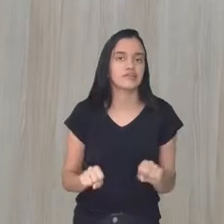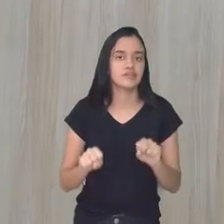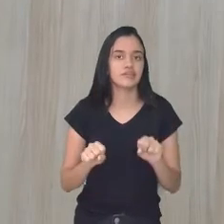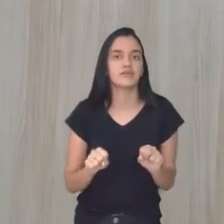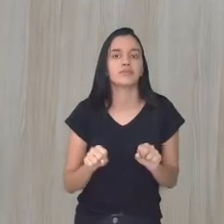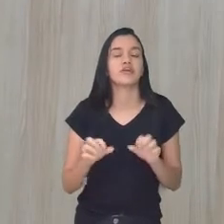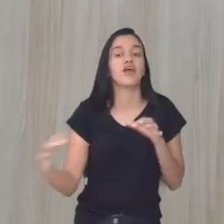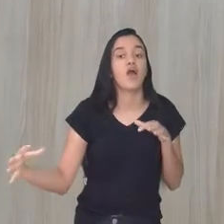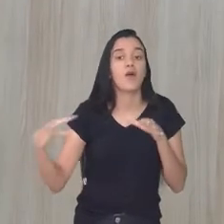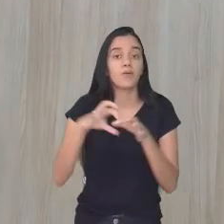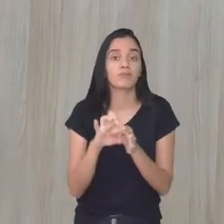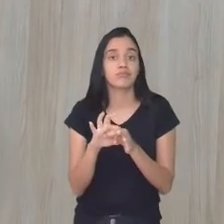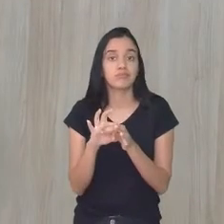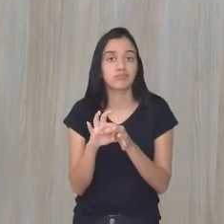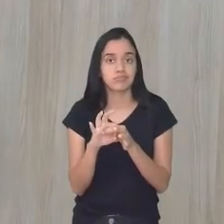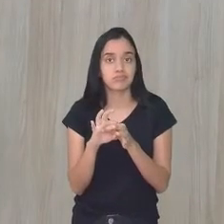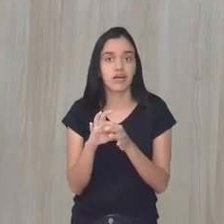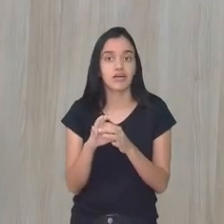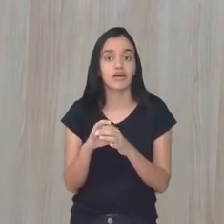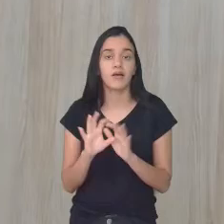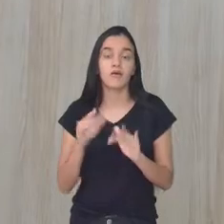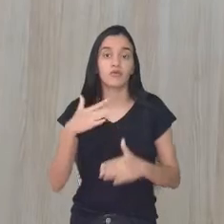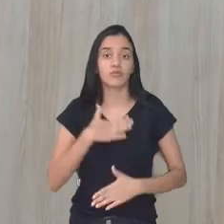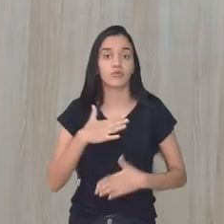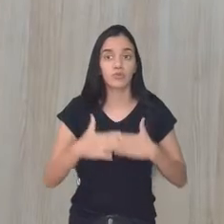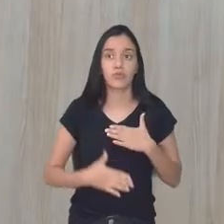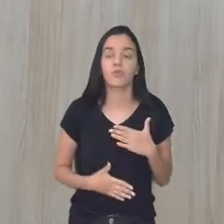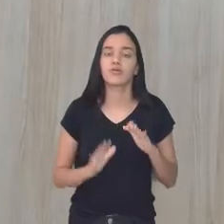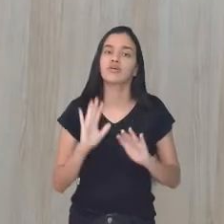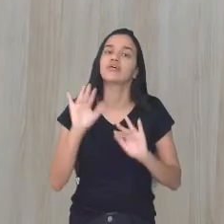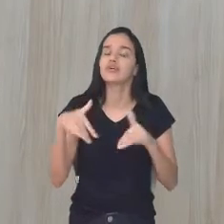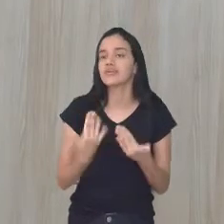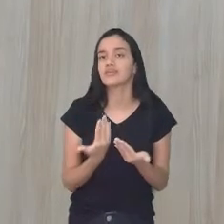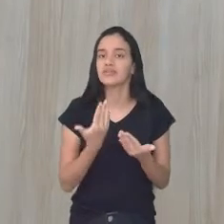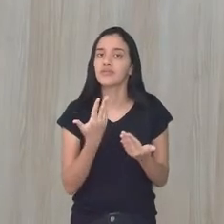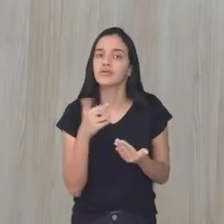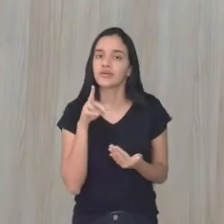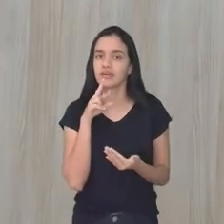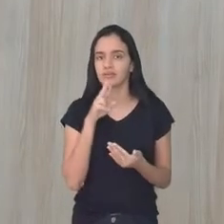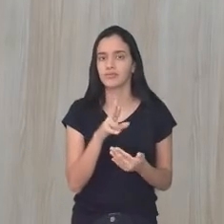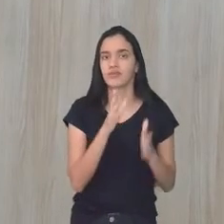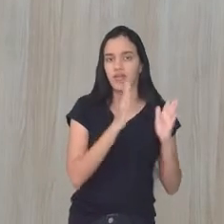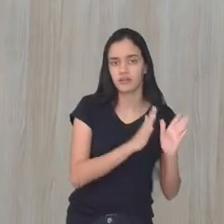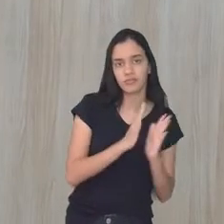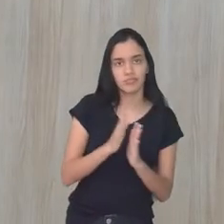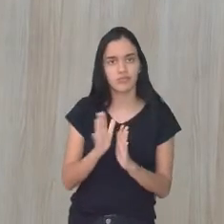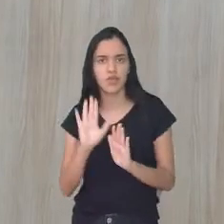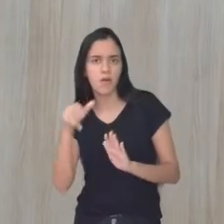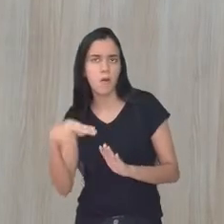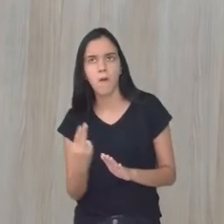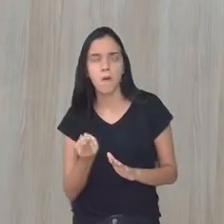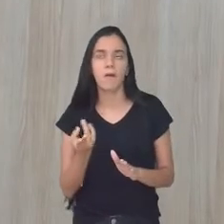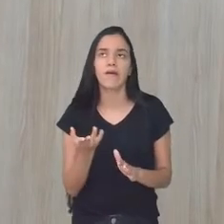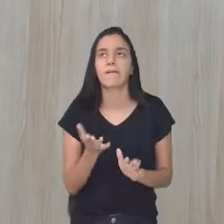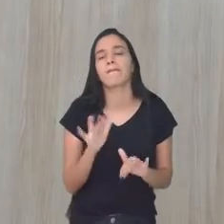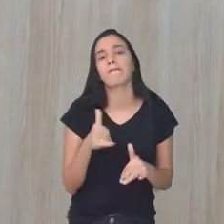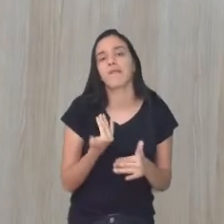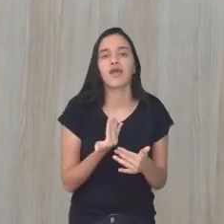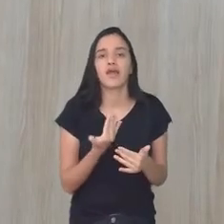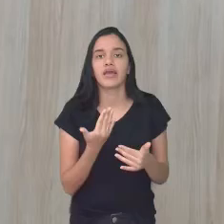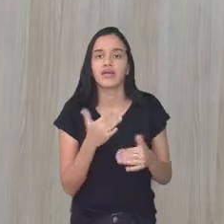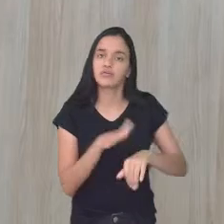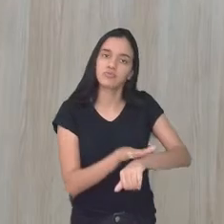sistemas reunidos vão formar o nosso corpo. Então, quem colocou nessa sequência, ou até quem disse, ele vai